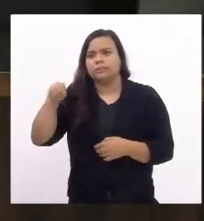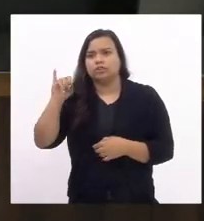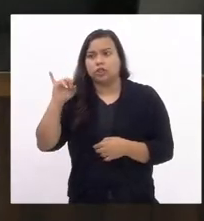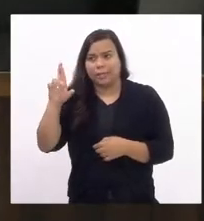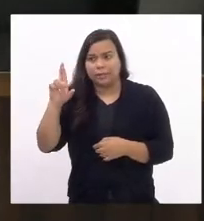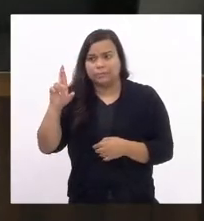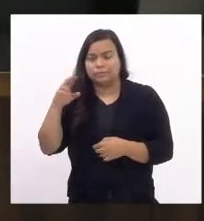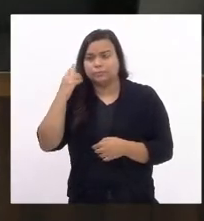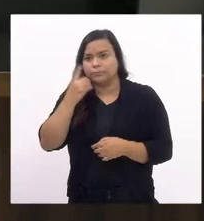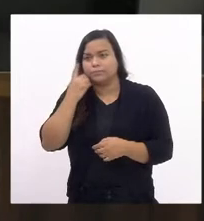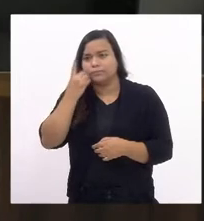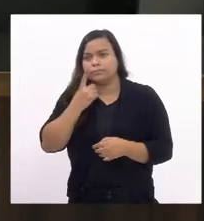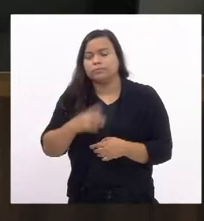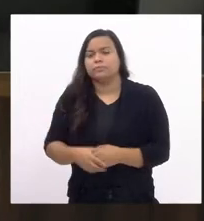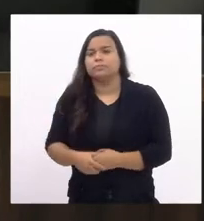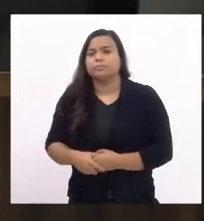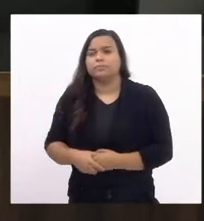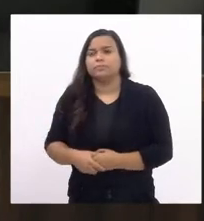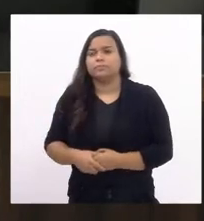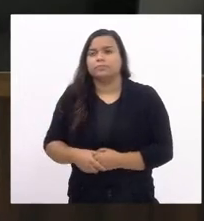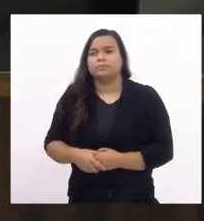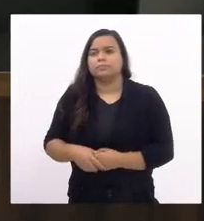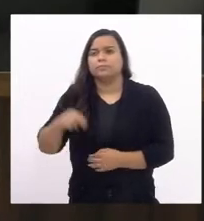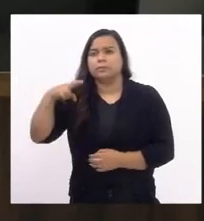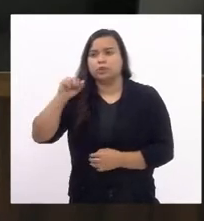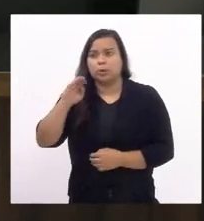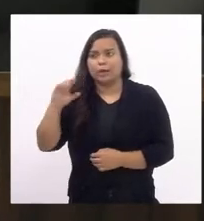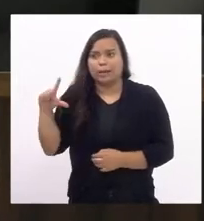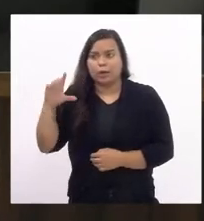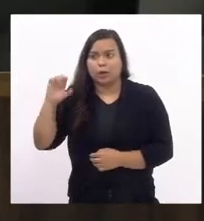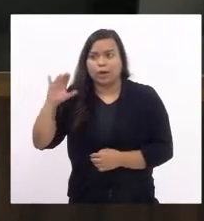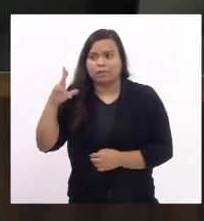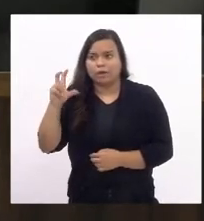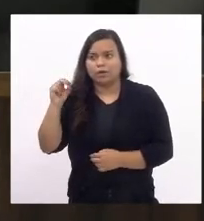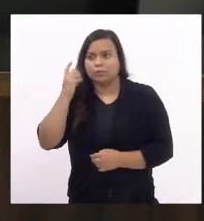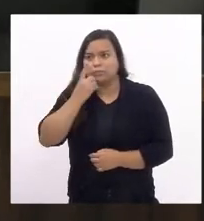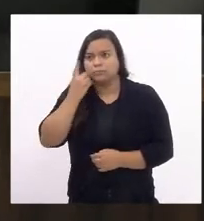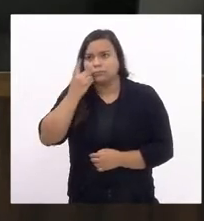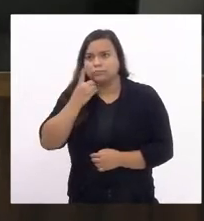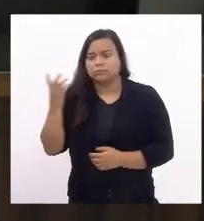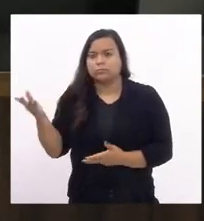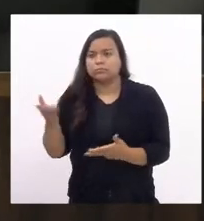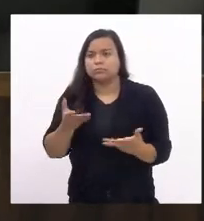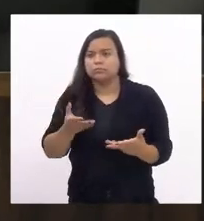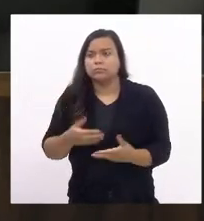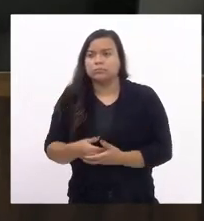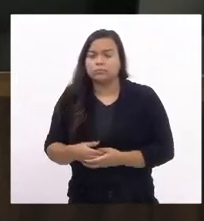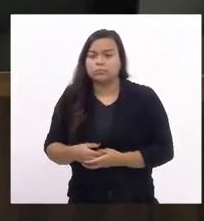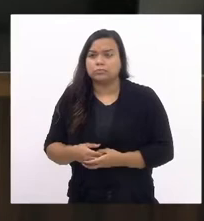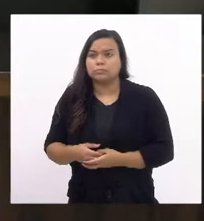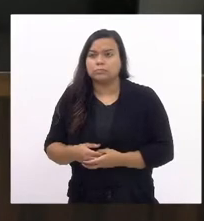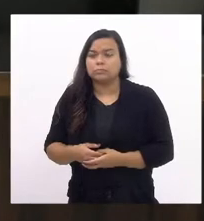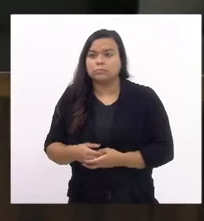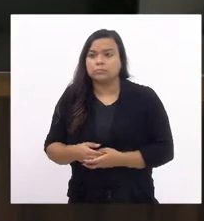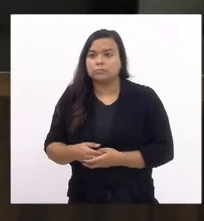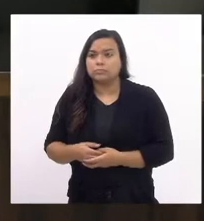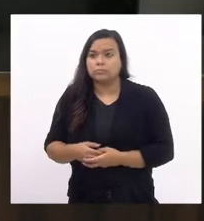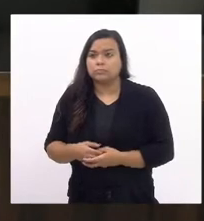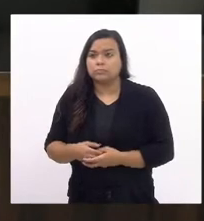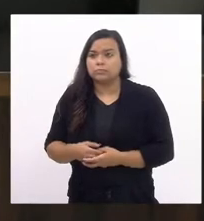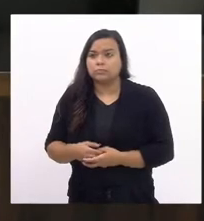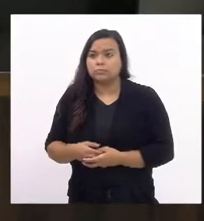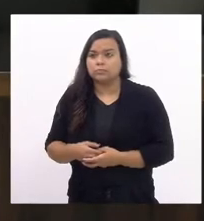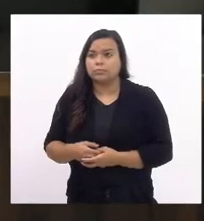Bittencourt. Deputado Jair Bittencourt, deputado Noel de Carvalho, deputado Noel de Carvalho,